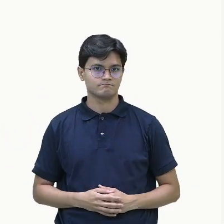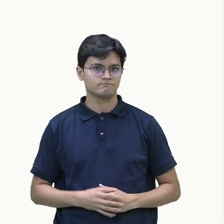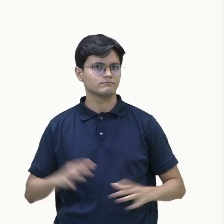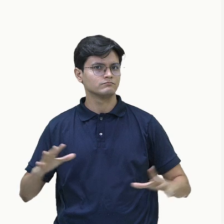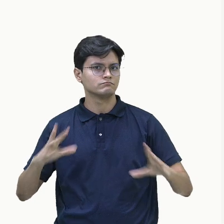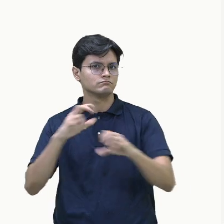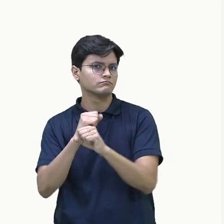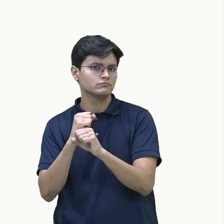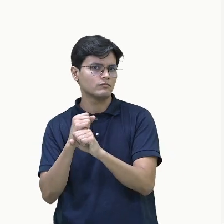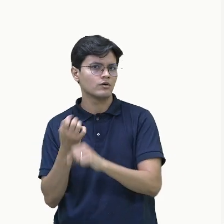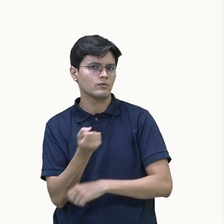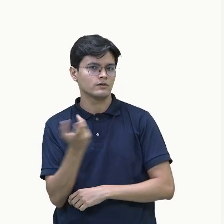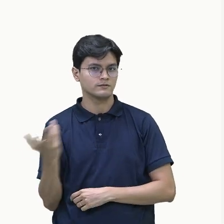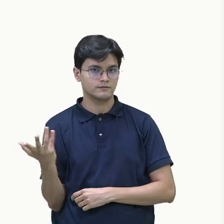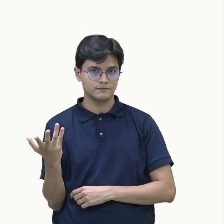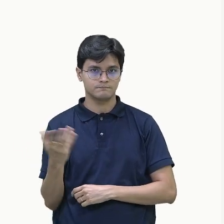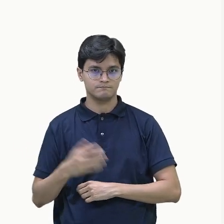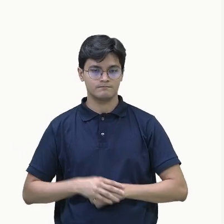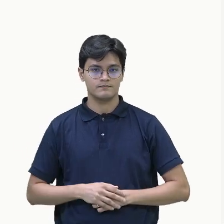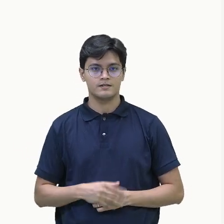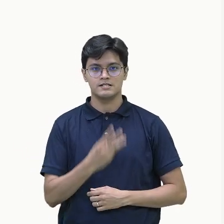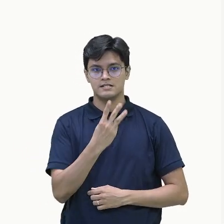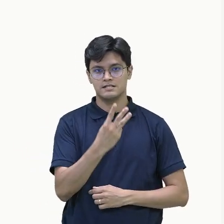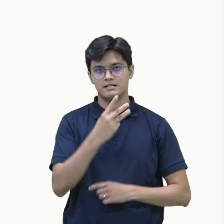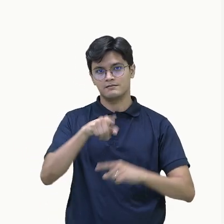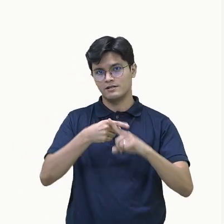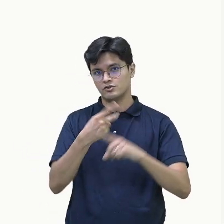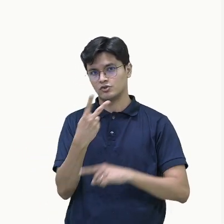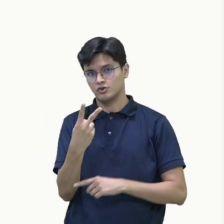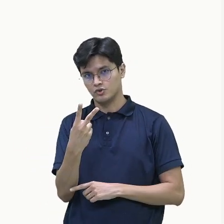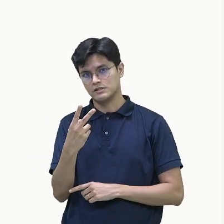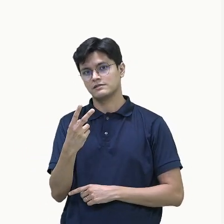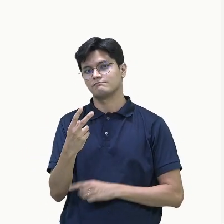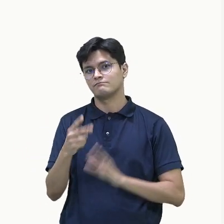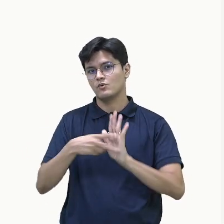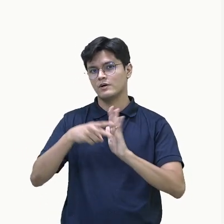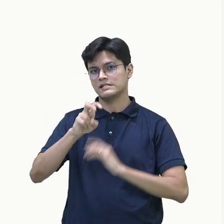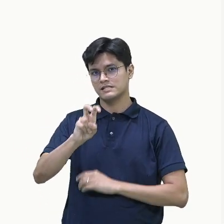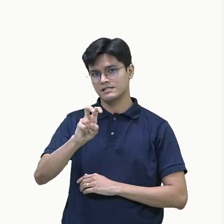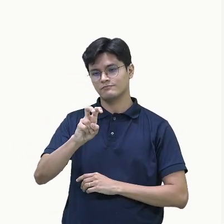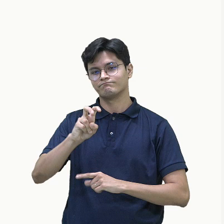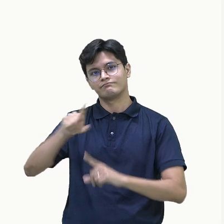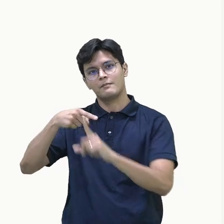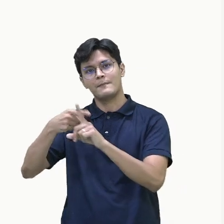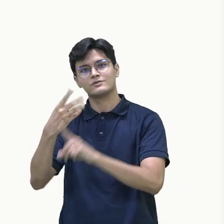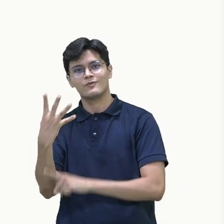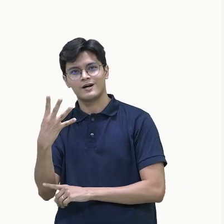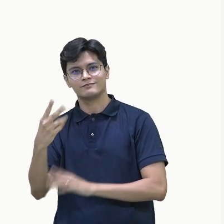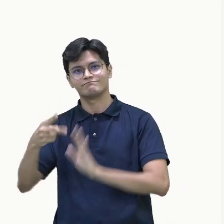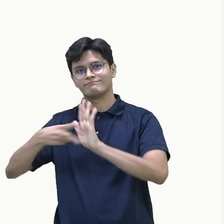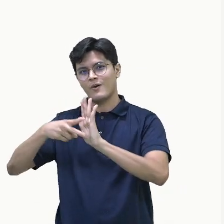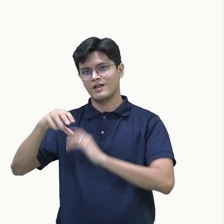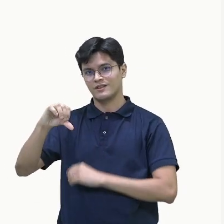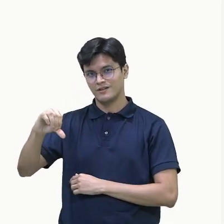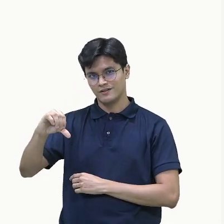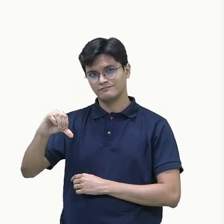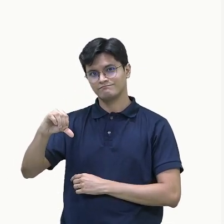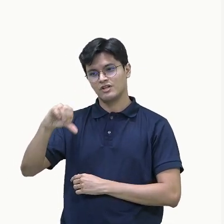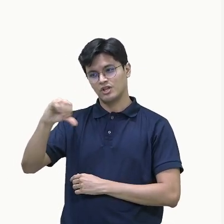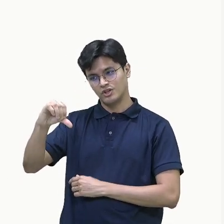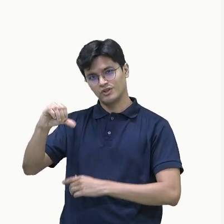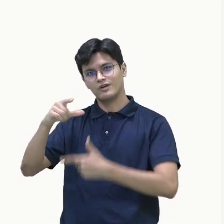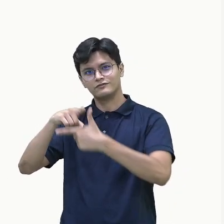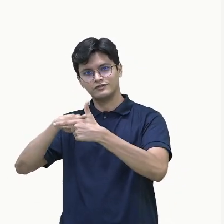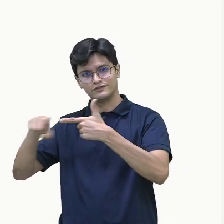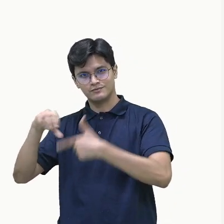soma? 3 mais 2, 5, mais 4, 9. 9 dividido por 9, nós